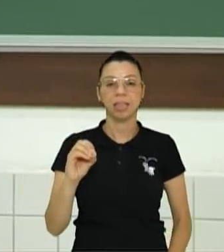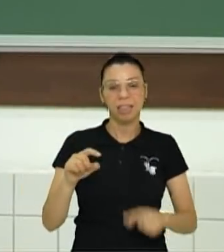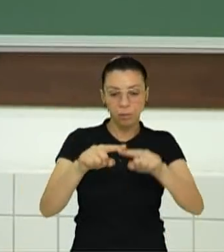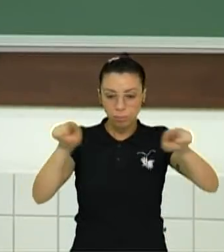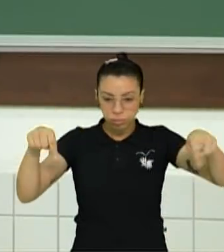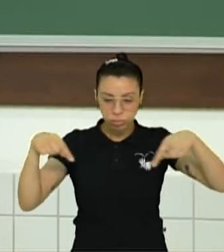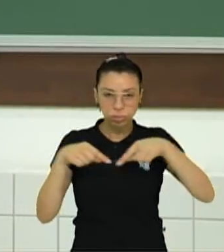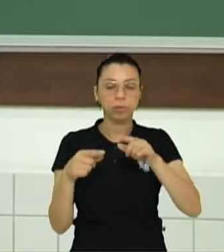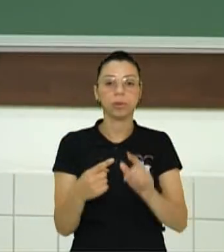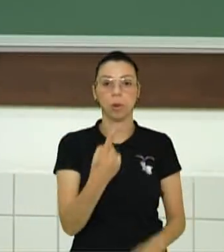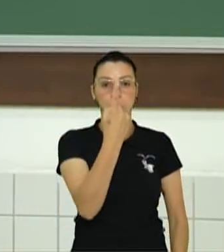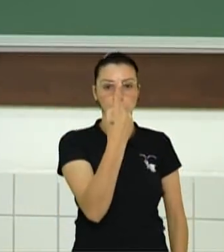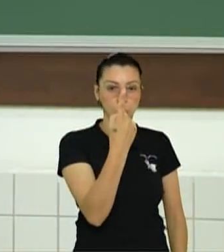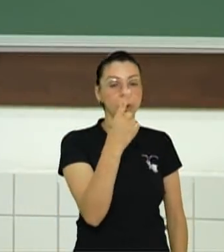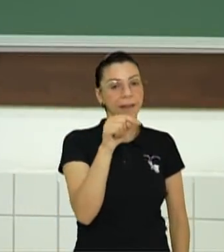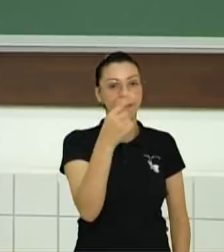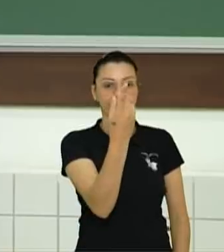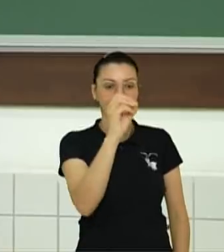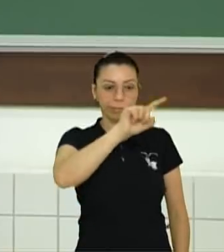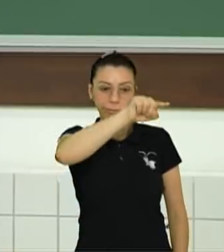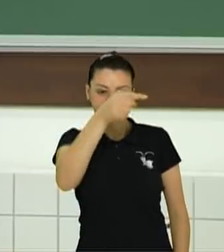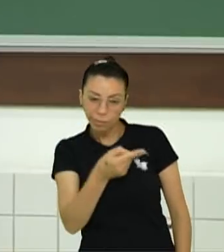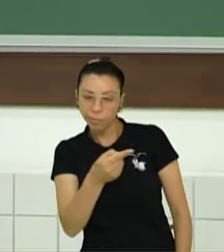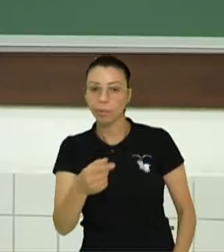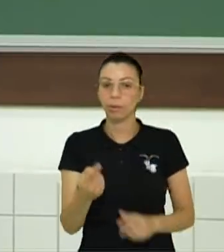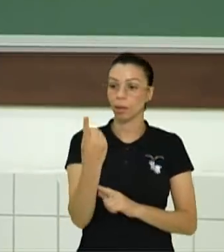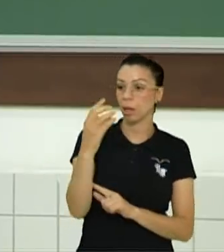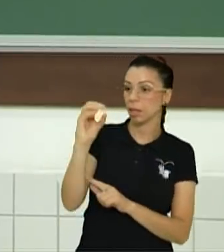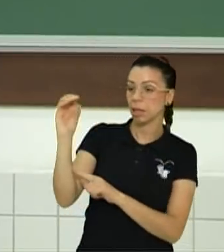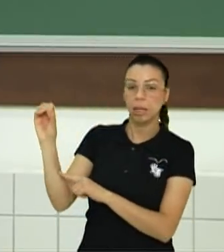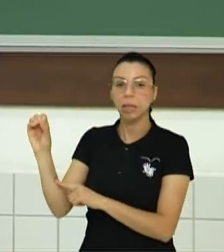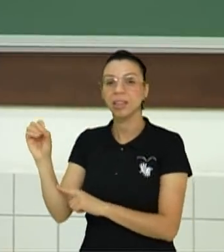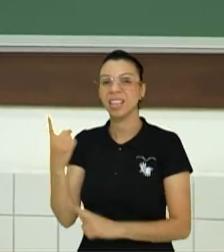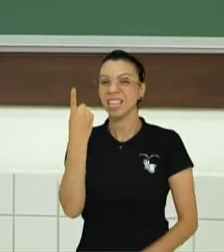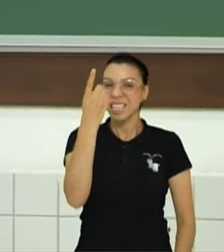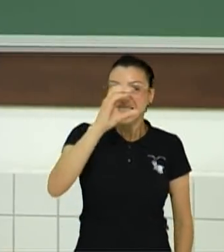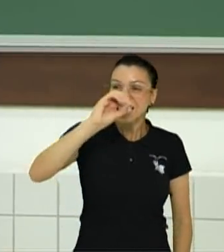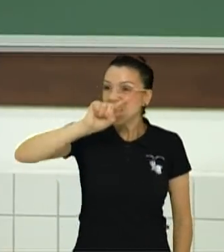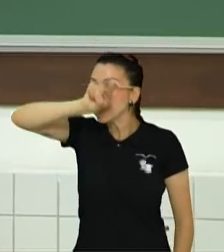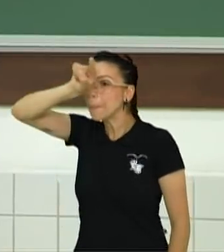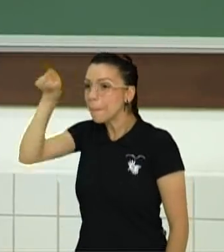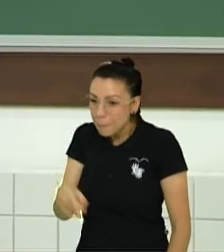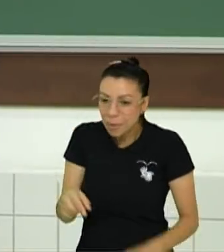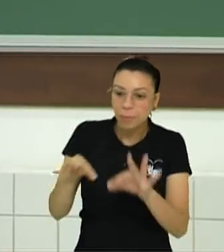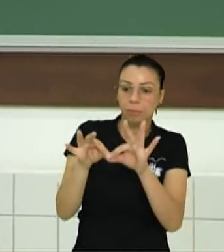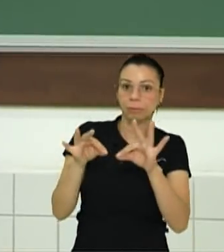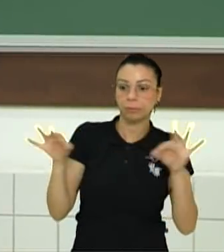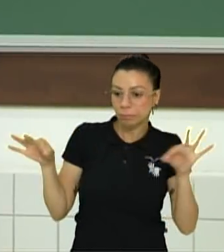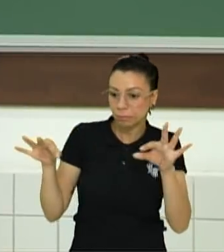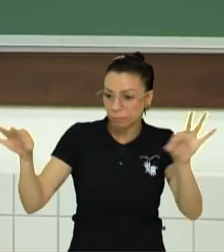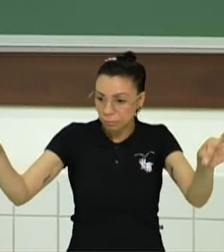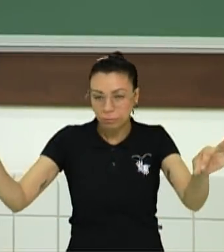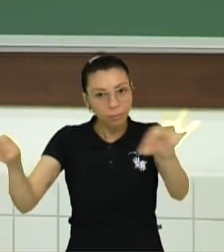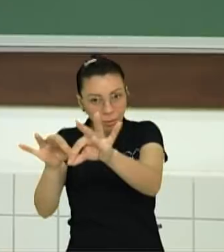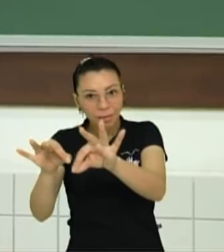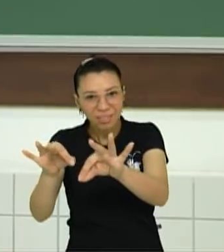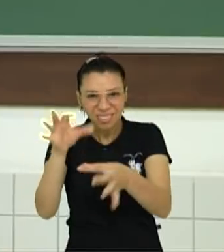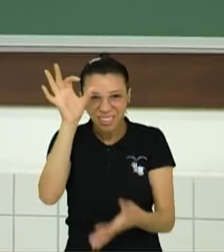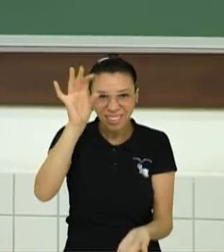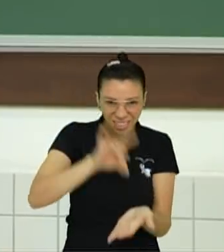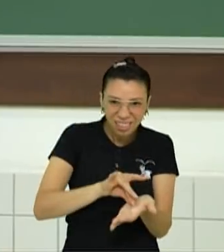1 hectare, 10 mil. 100 hectares eu tenho 100 mil metros quadrados? É isso? Tá certo o meu cálculo? Me